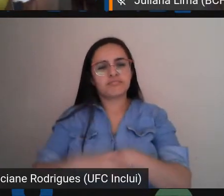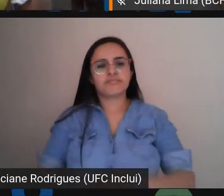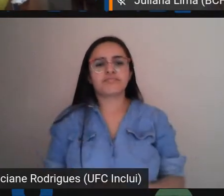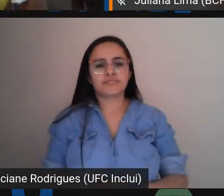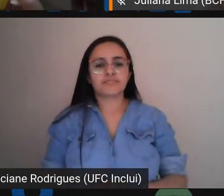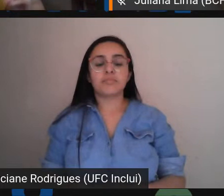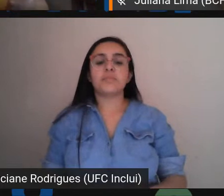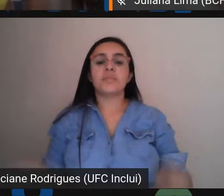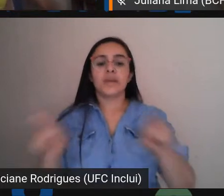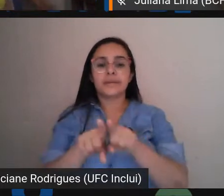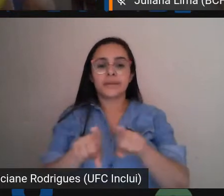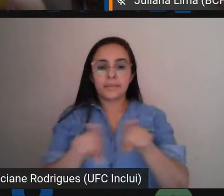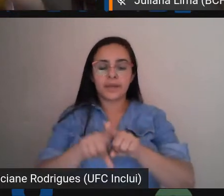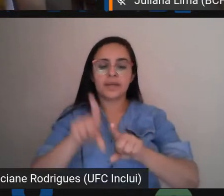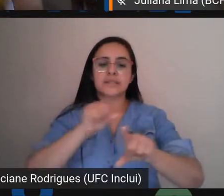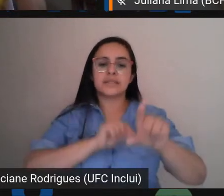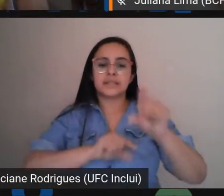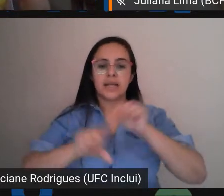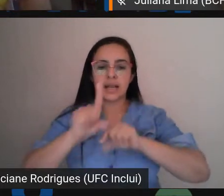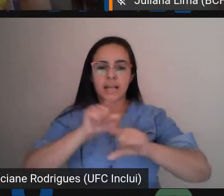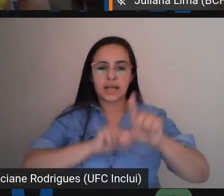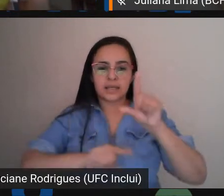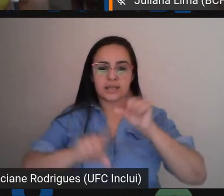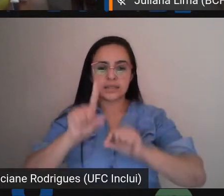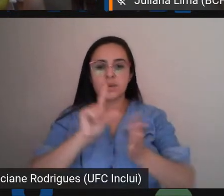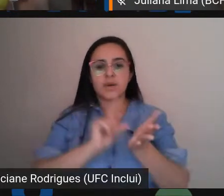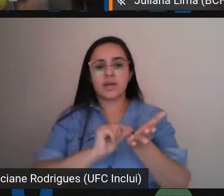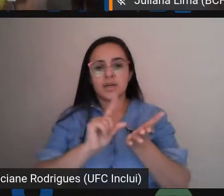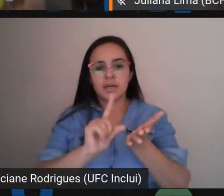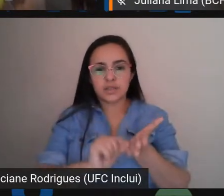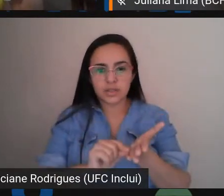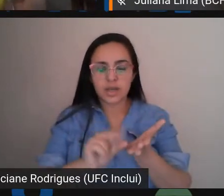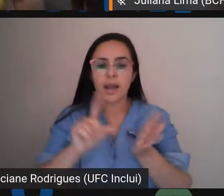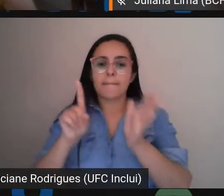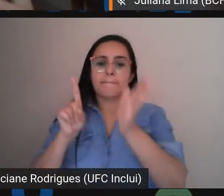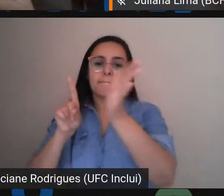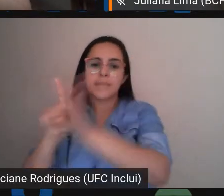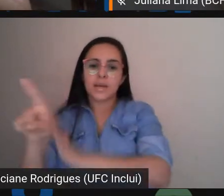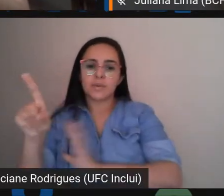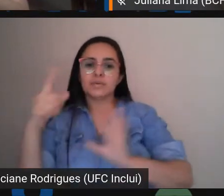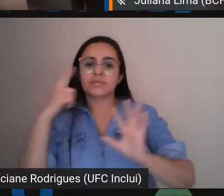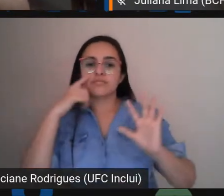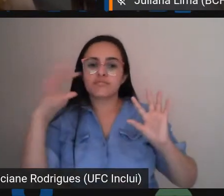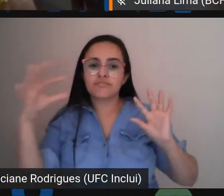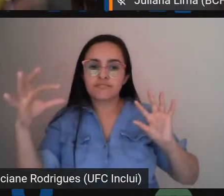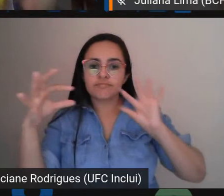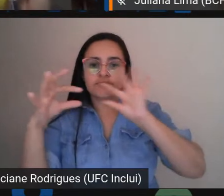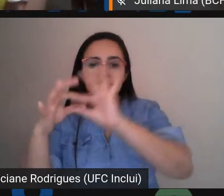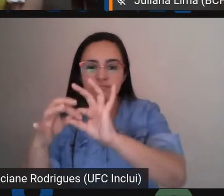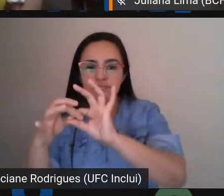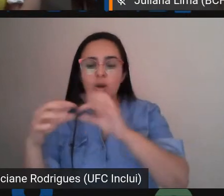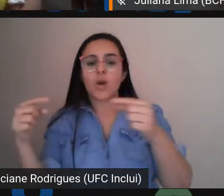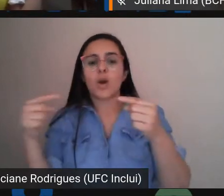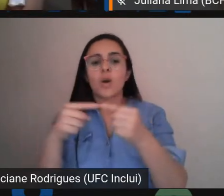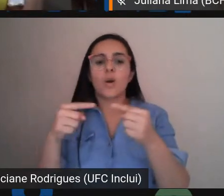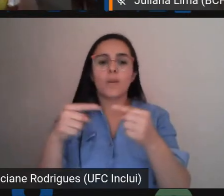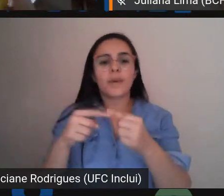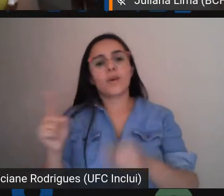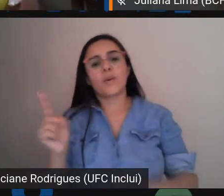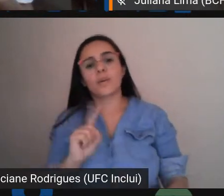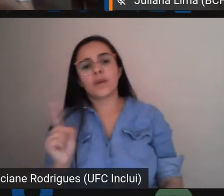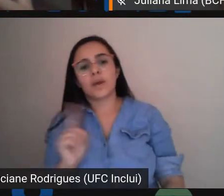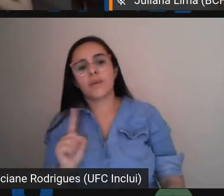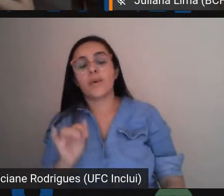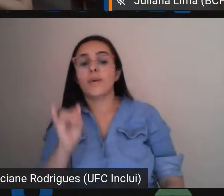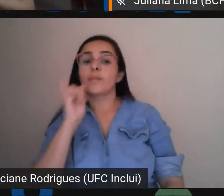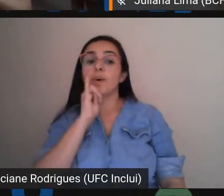seleção pareada, né? Então, a gente, com base na pergunta, vai se saber se esse estudo é elegível ou não, pegando o exemplo do